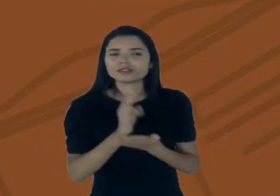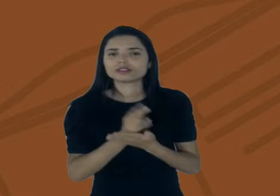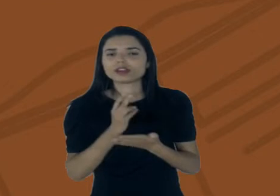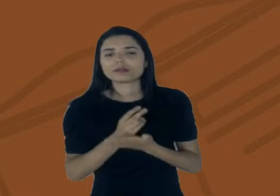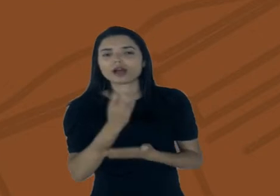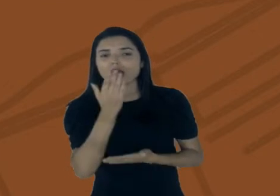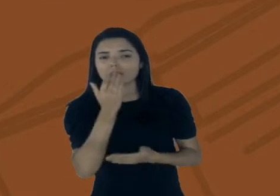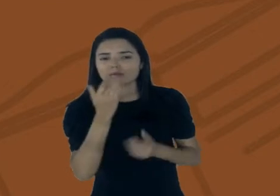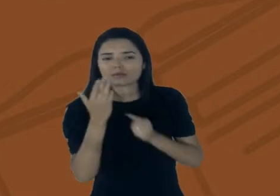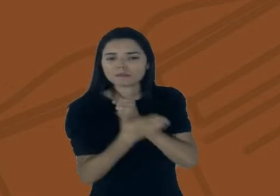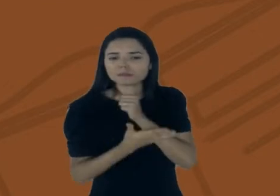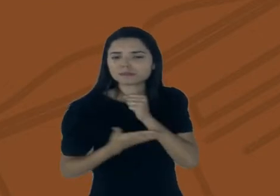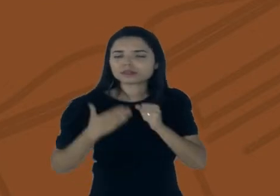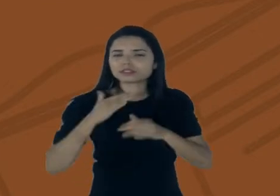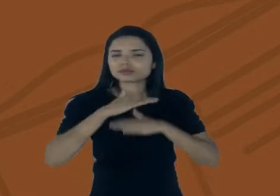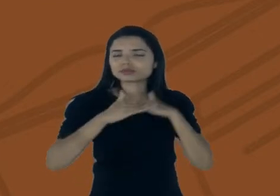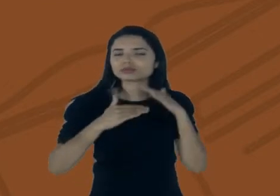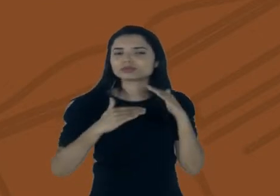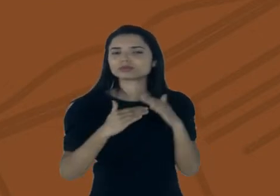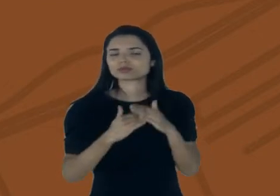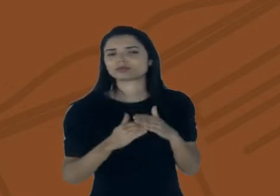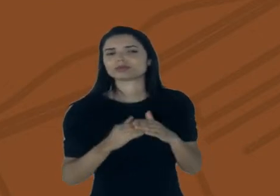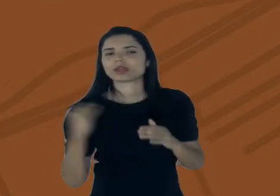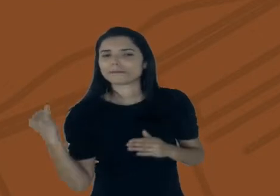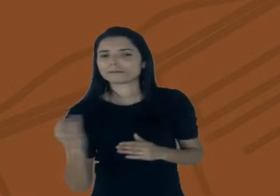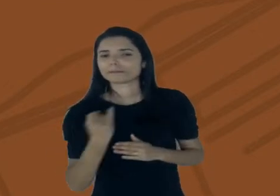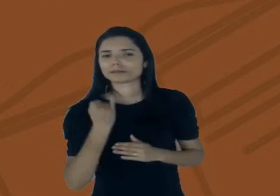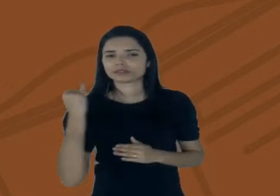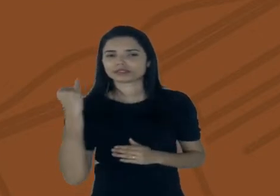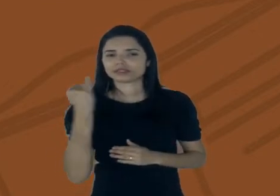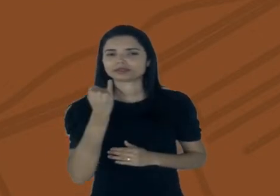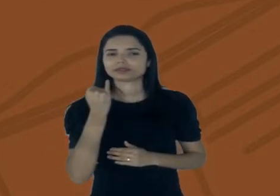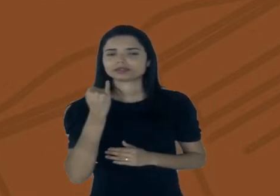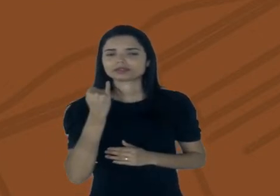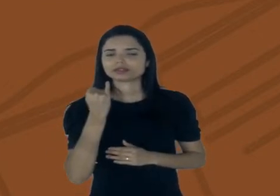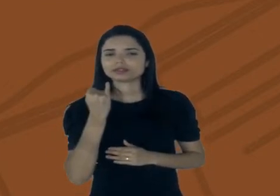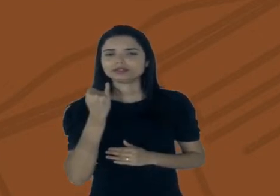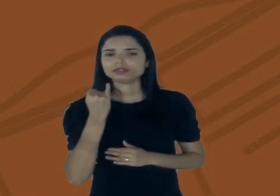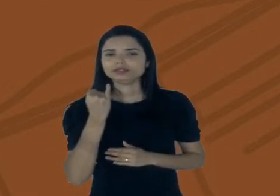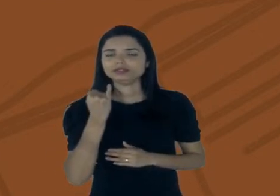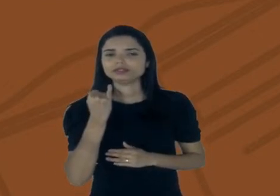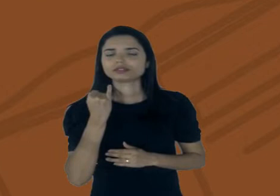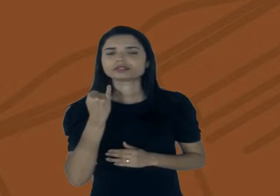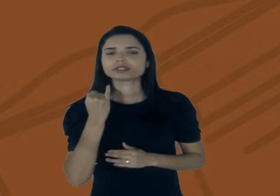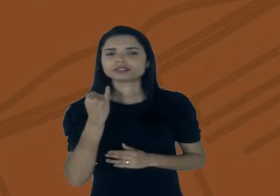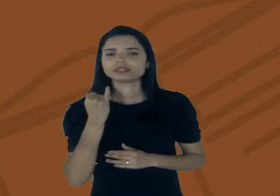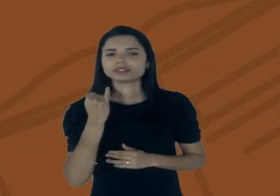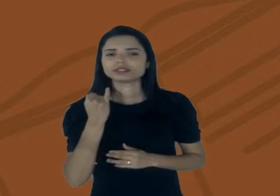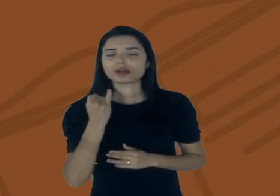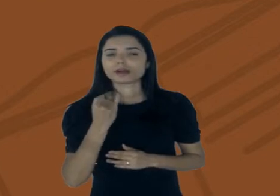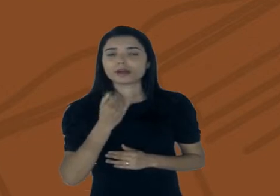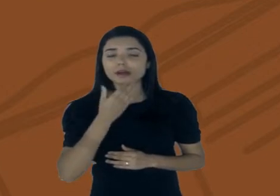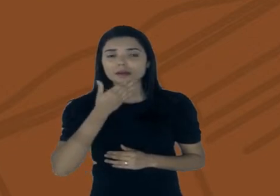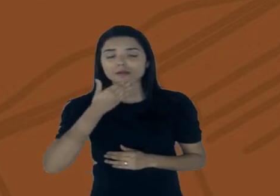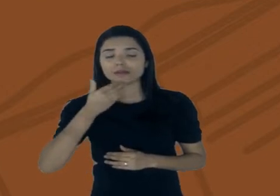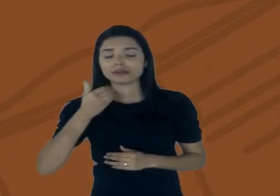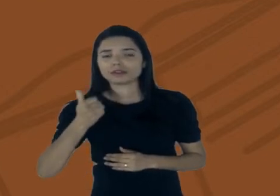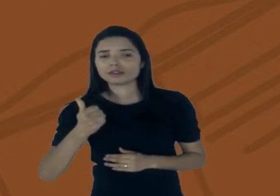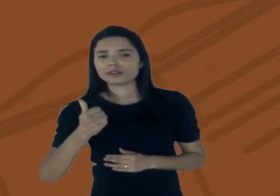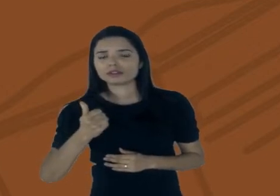ela é a base de tudo, então ela tem uma grande importância na condução aí da melhoria desse tipo de